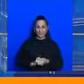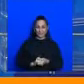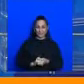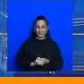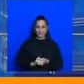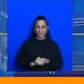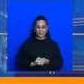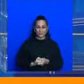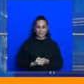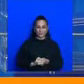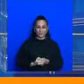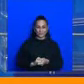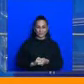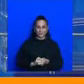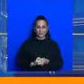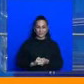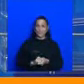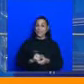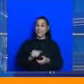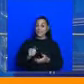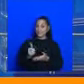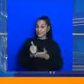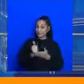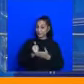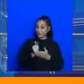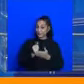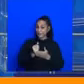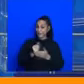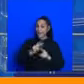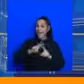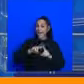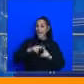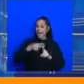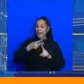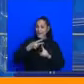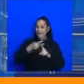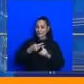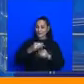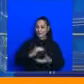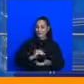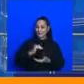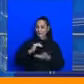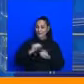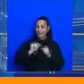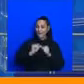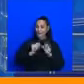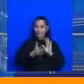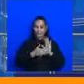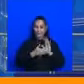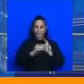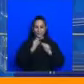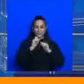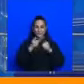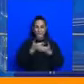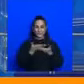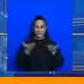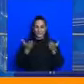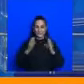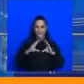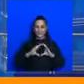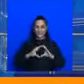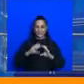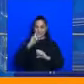97. E vem aí a dupla de Páscoa, faça a sua aposta e boa sorte.